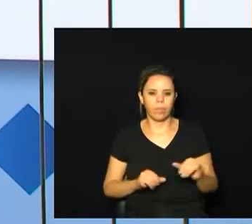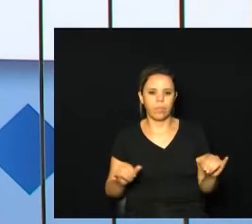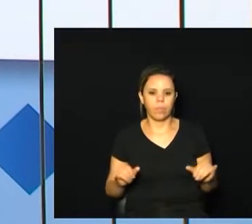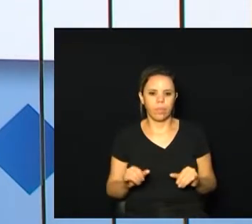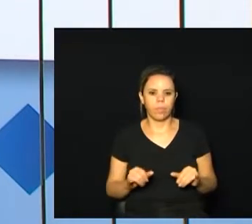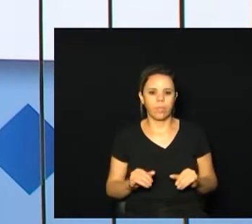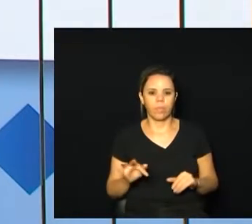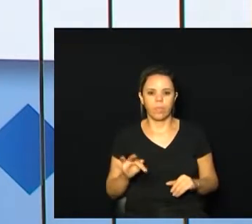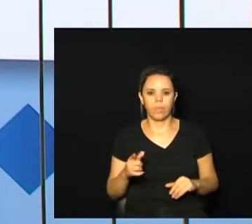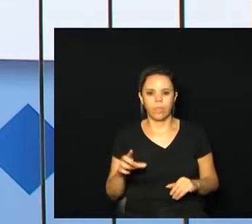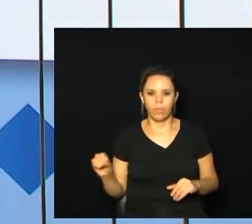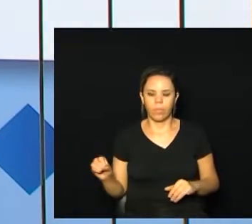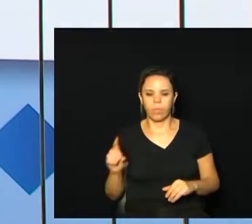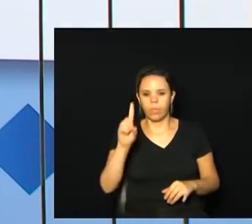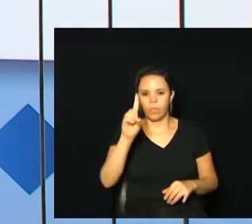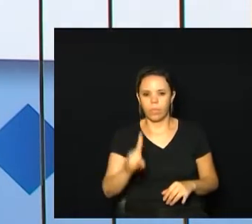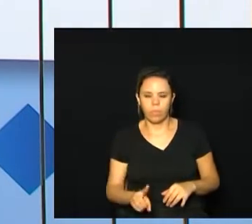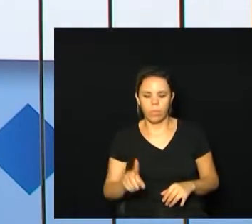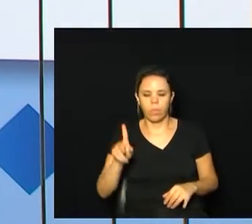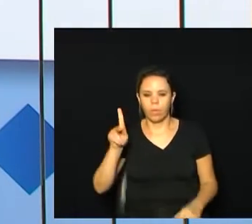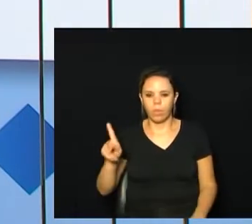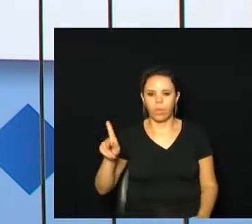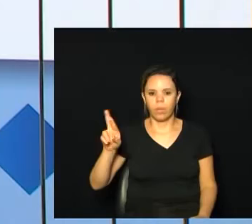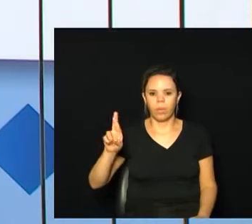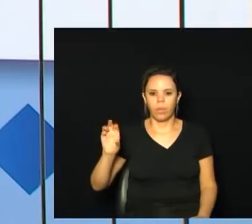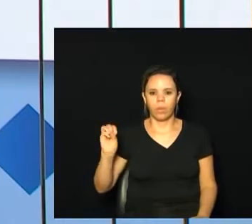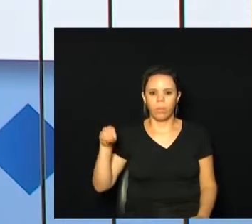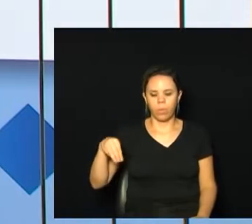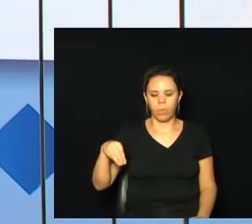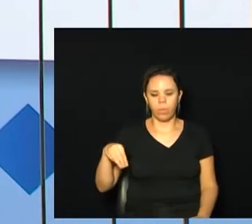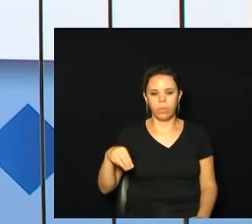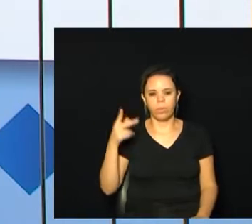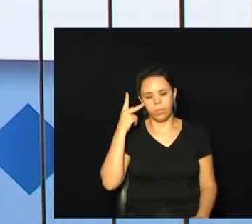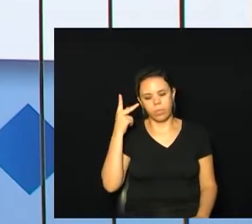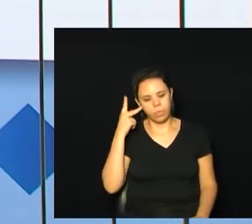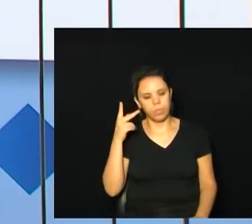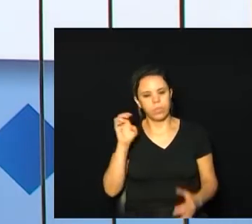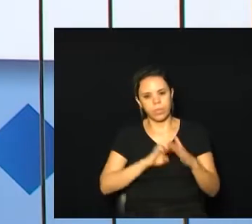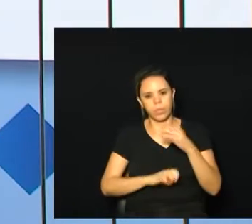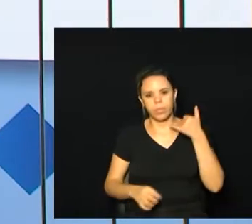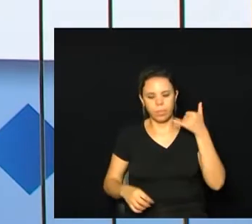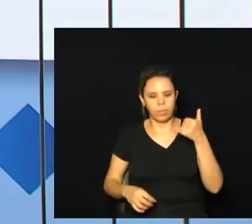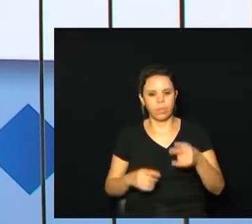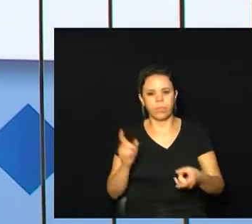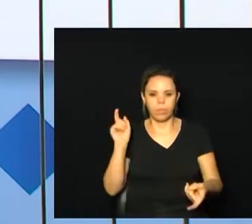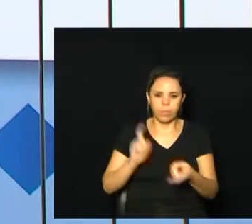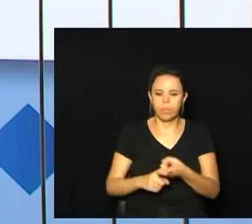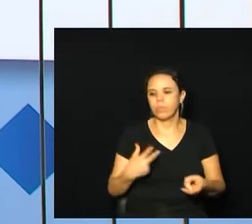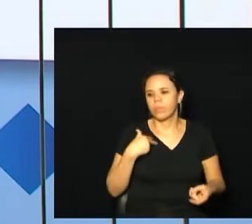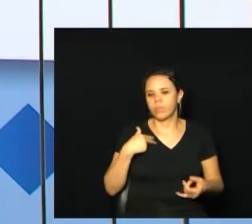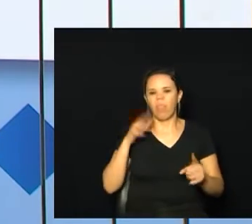ao Fernando Capês, que é o diretor do Procon São Paulo, para que as empresas de telemarketing sejam punidas